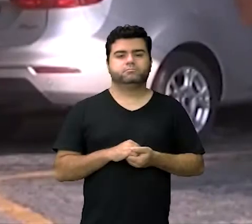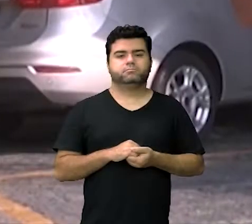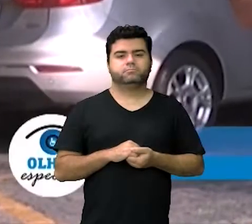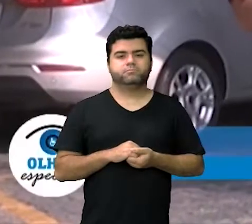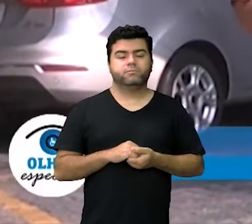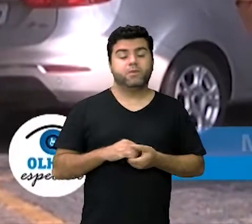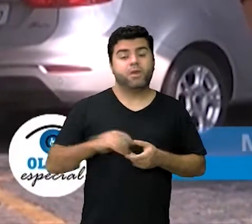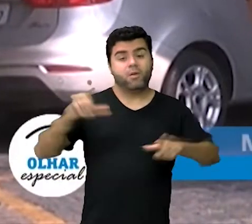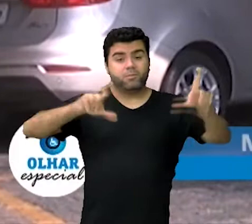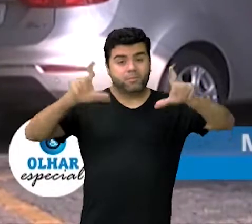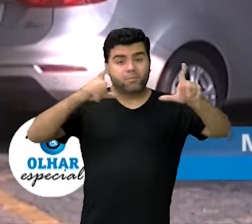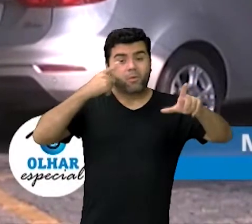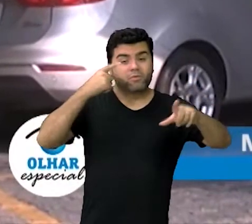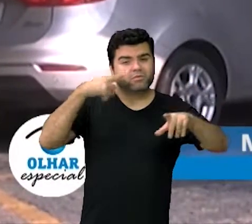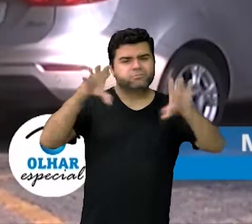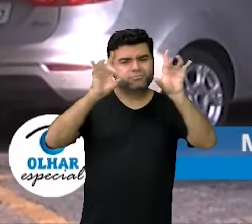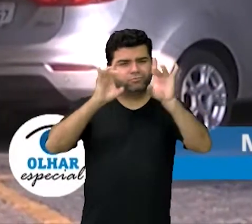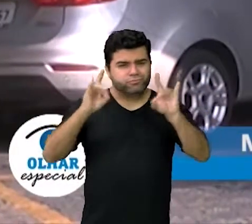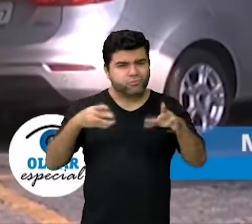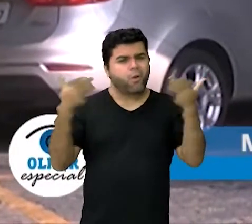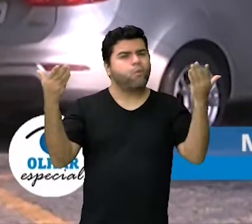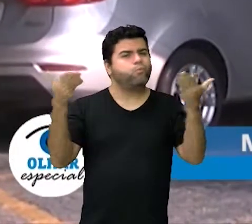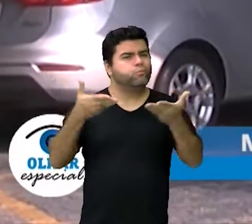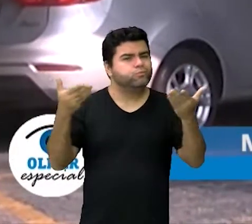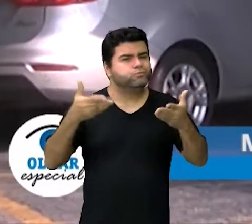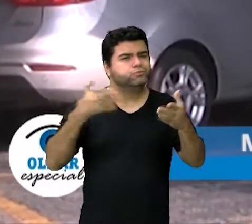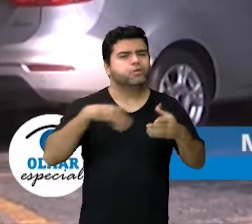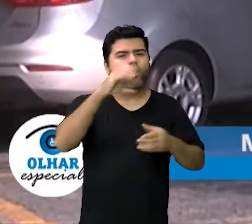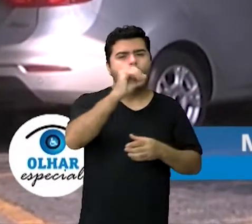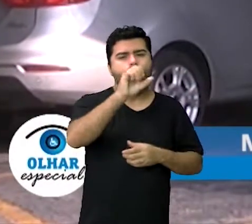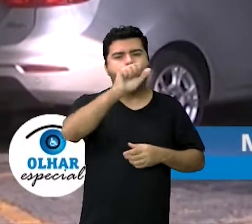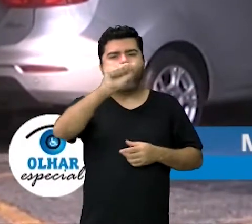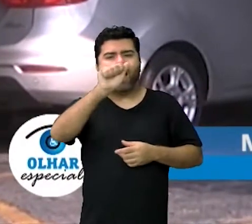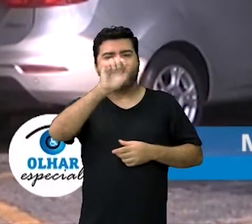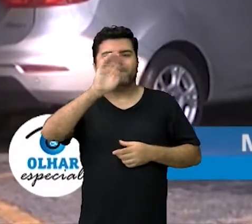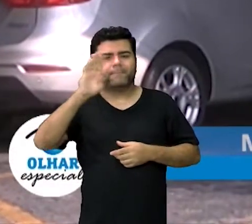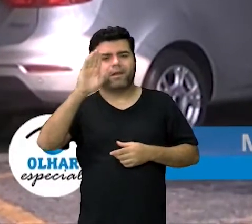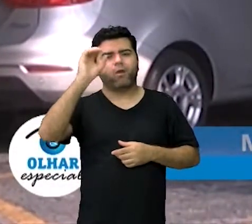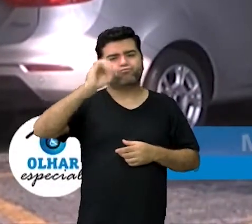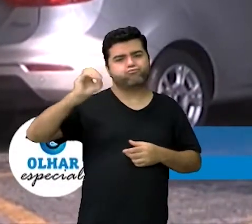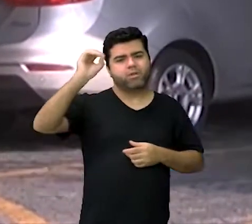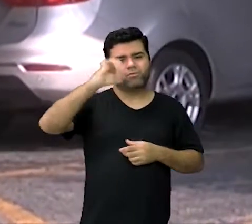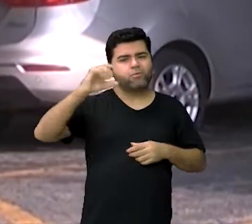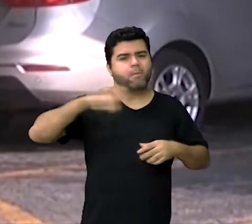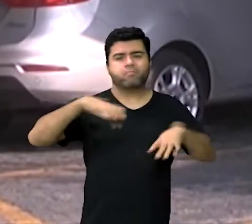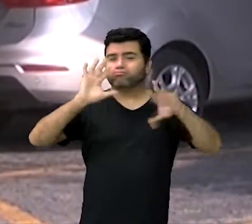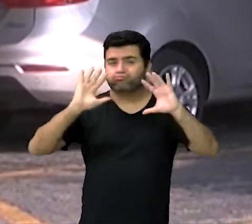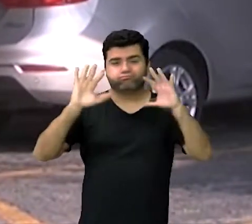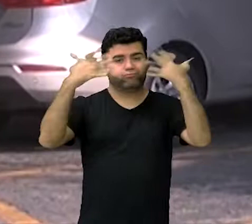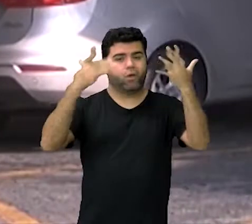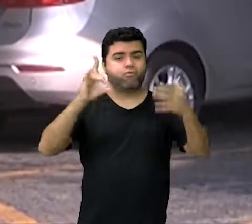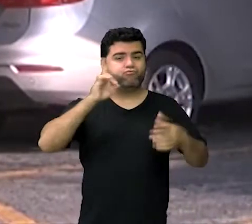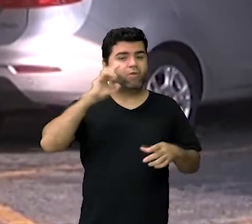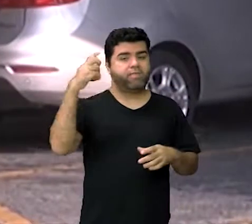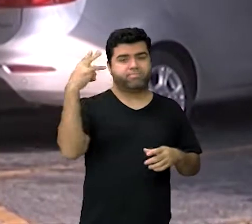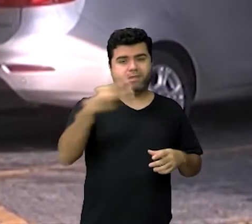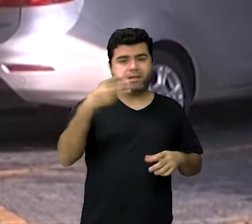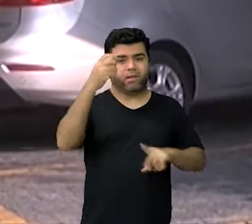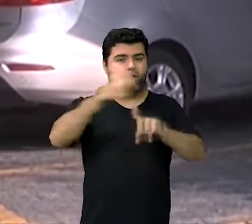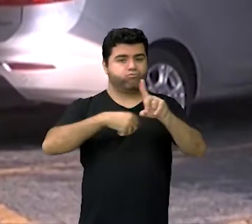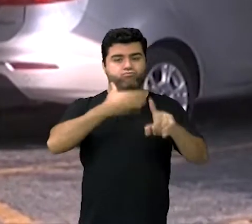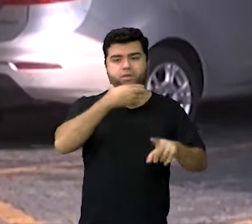O Olhar Especial está aqui hoje na OAB Osasco para comemorar o dia 3 de dezembro,